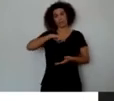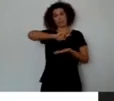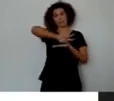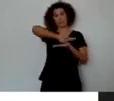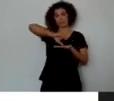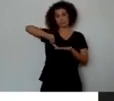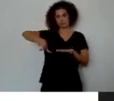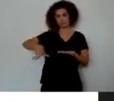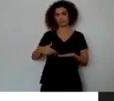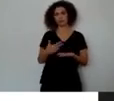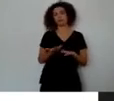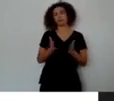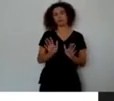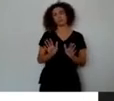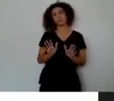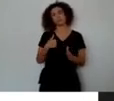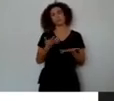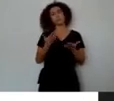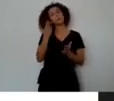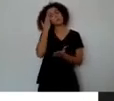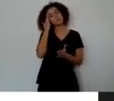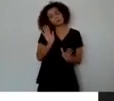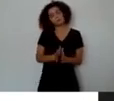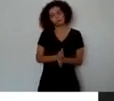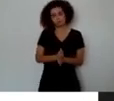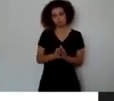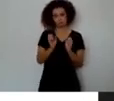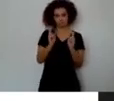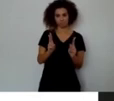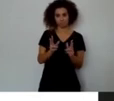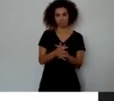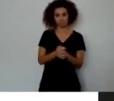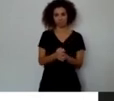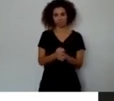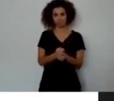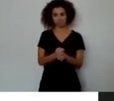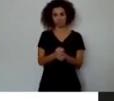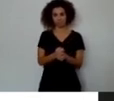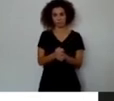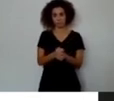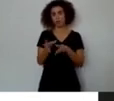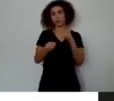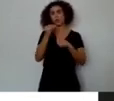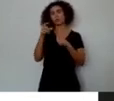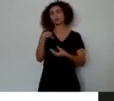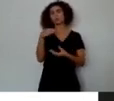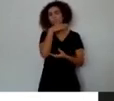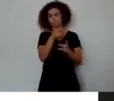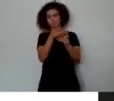gigantesco também, né? Mas eu realmente queria saber, beleza? Como vocês percebem isso?